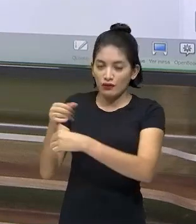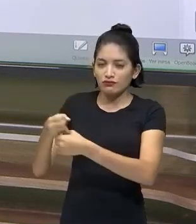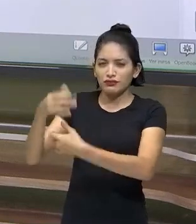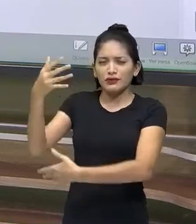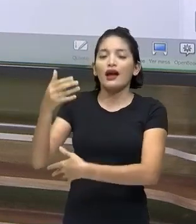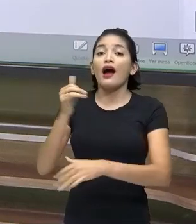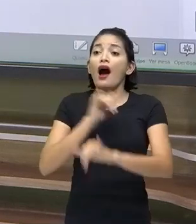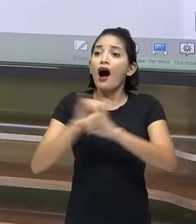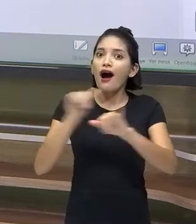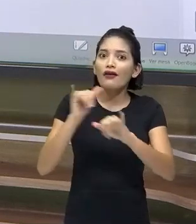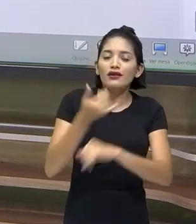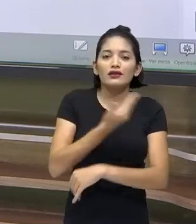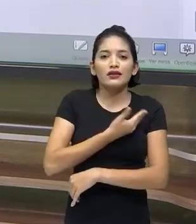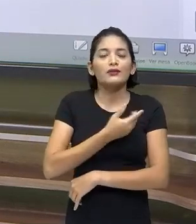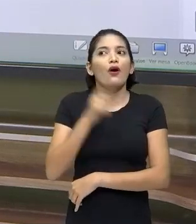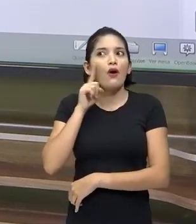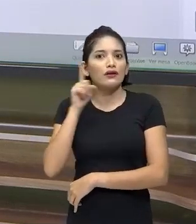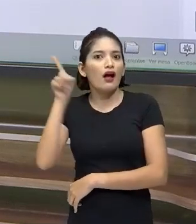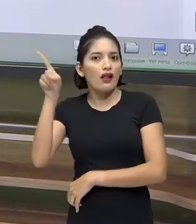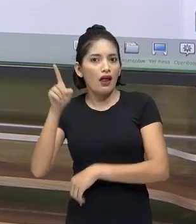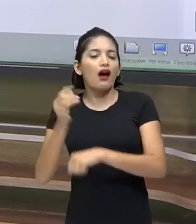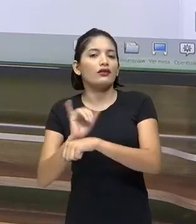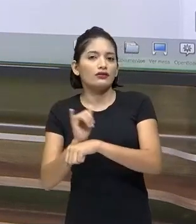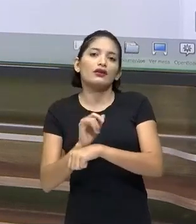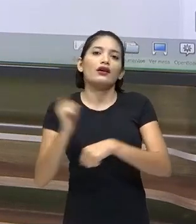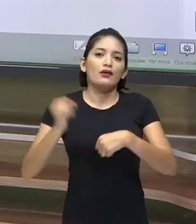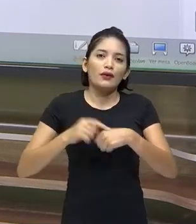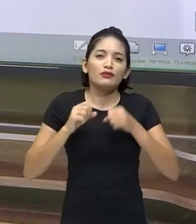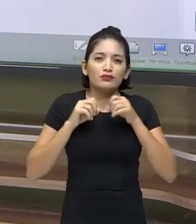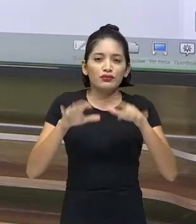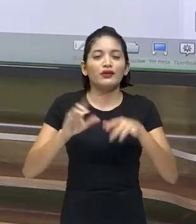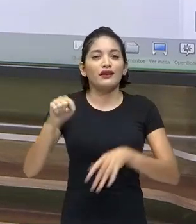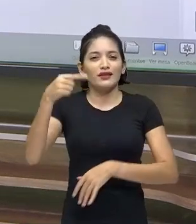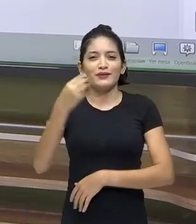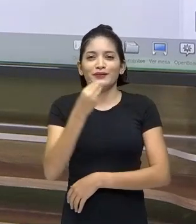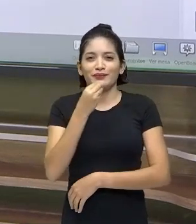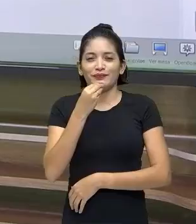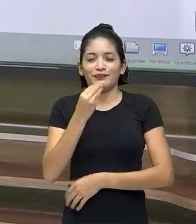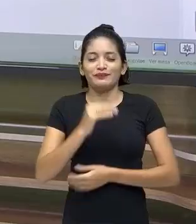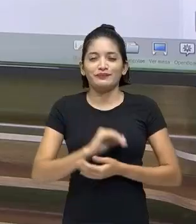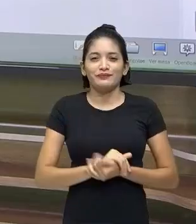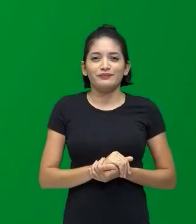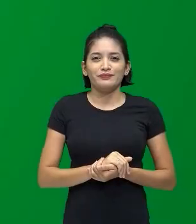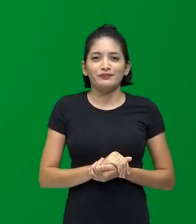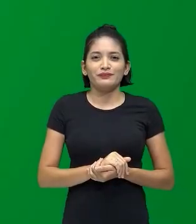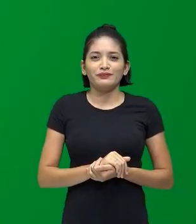Avisem os colegas, ó, tá lá no YouTube, vamos clicar e compartilhar, tá bom? Até a próxima!